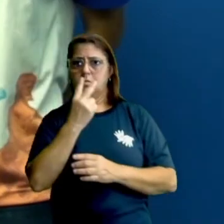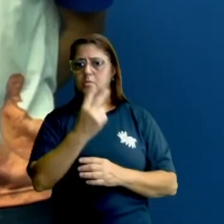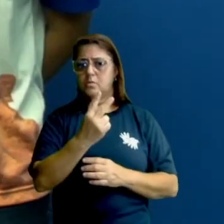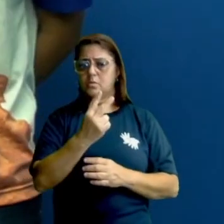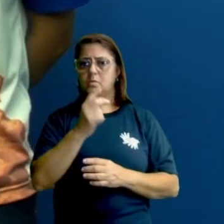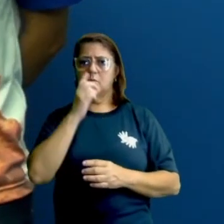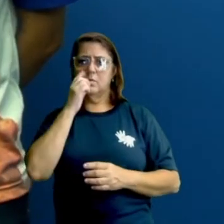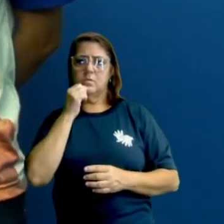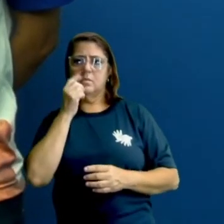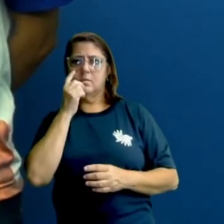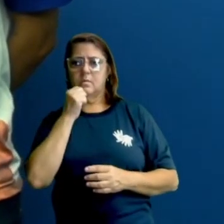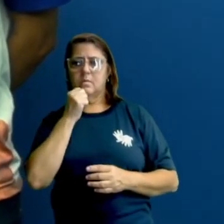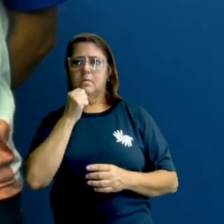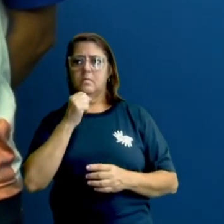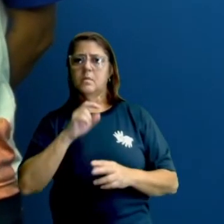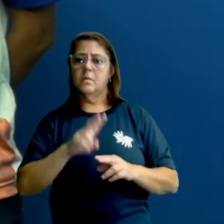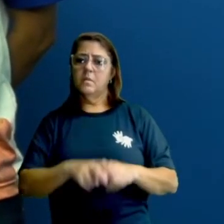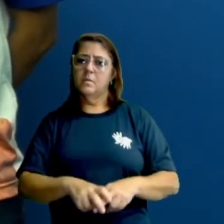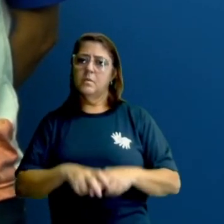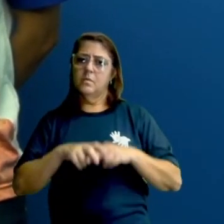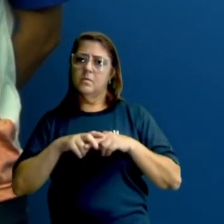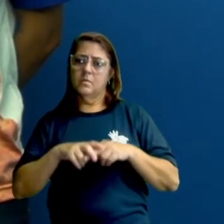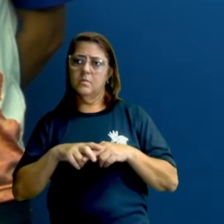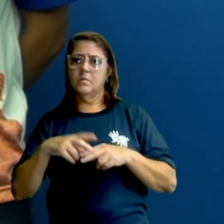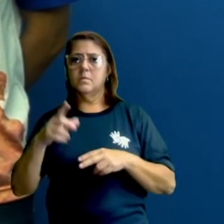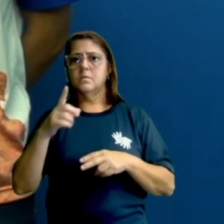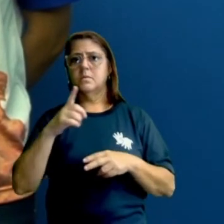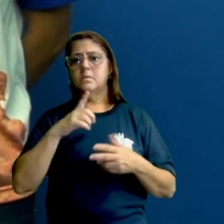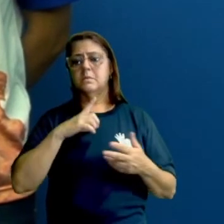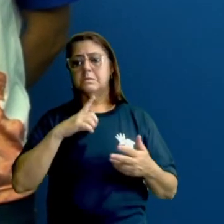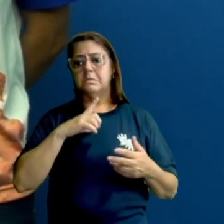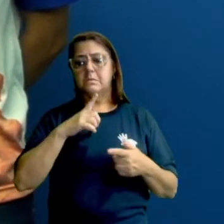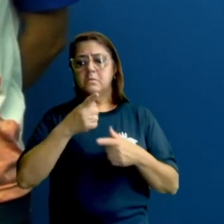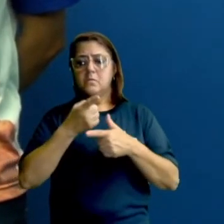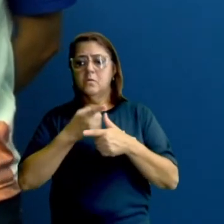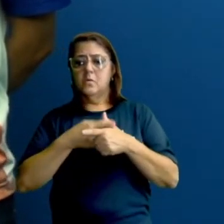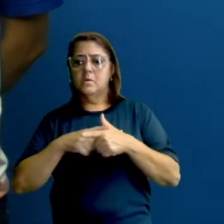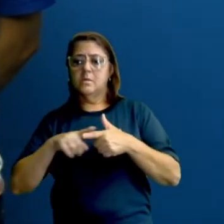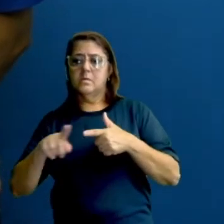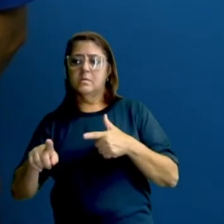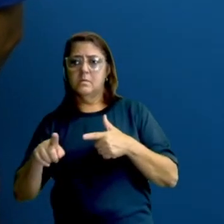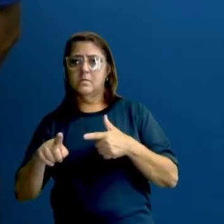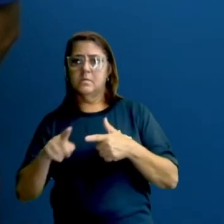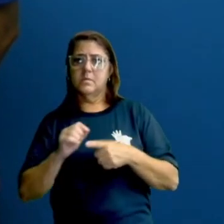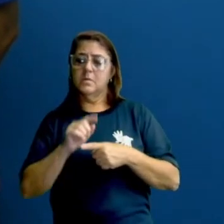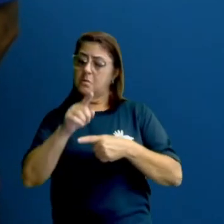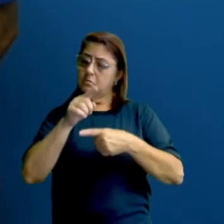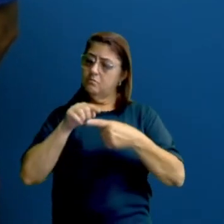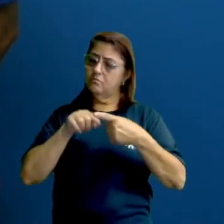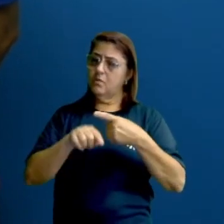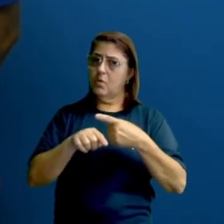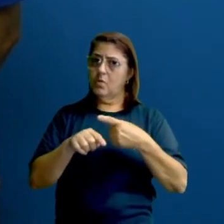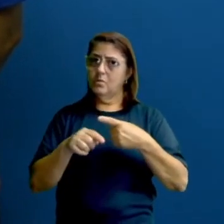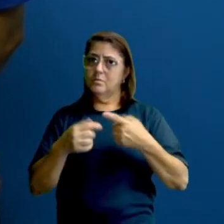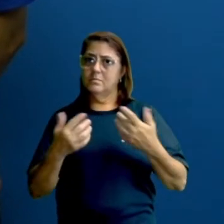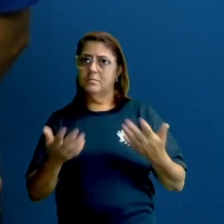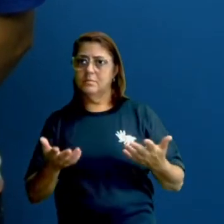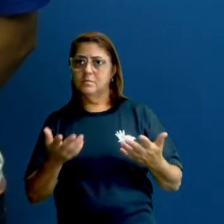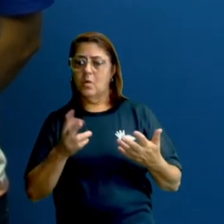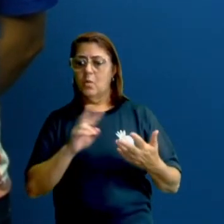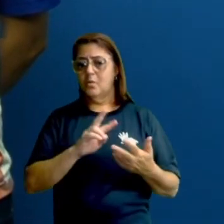de 2 lápis. Com isso, eu tive uma divisão. Eu fiz uma divisão. Eu peguei 10